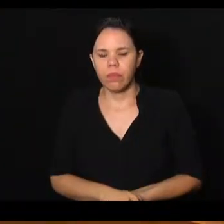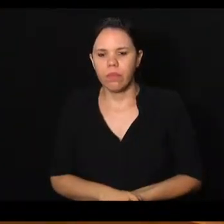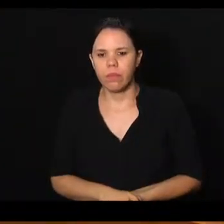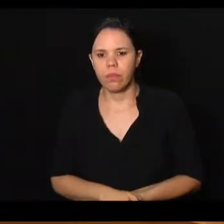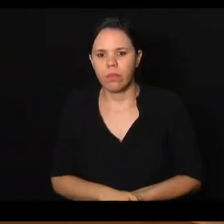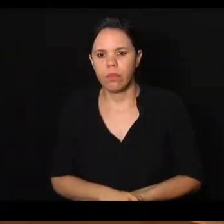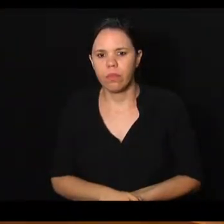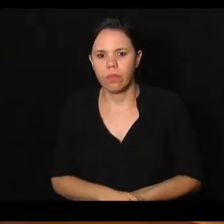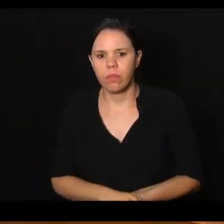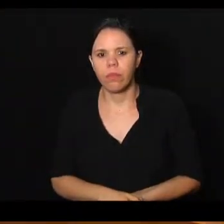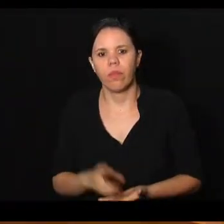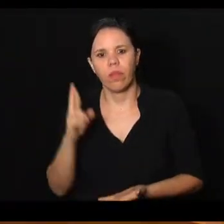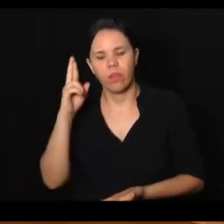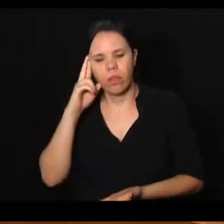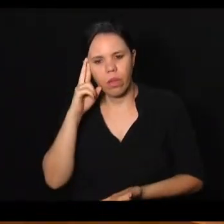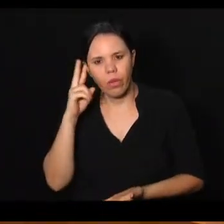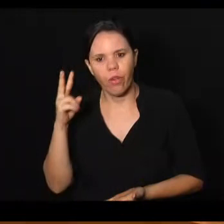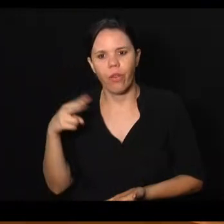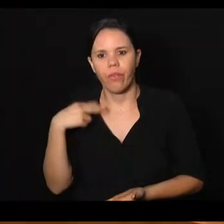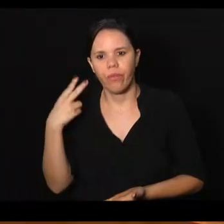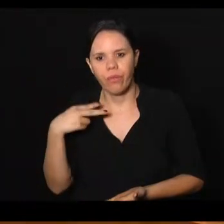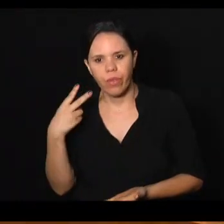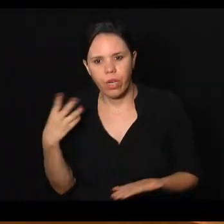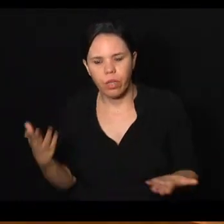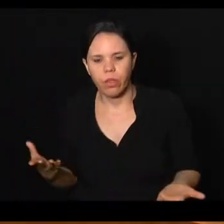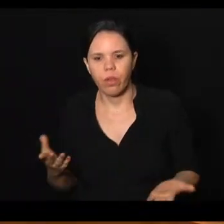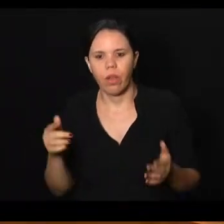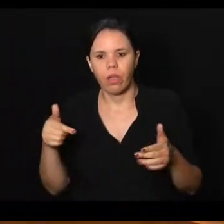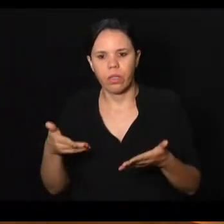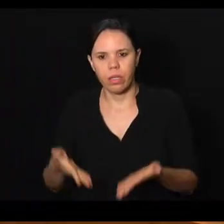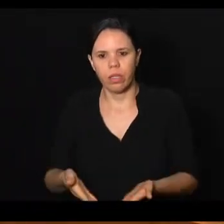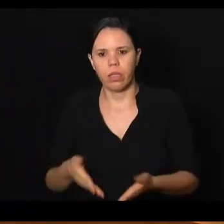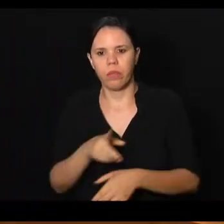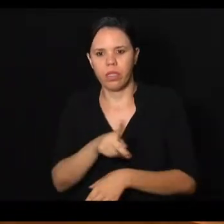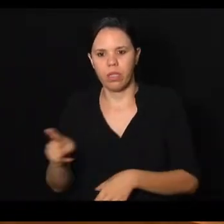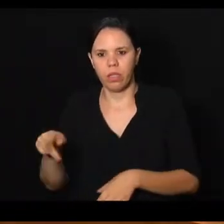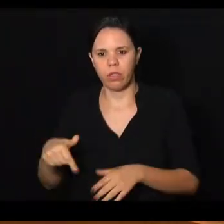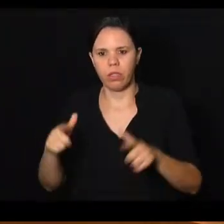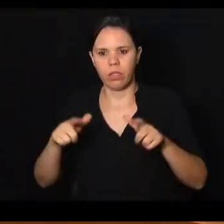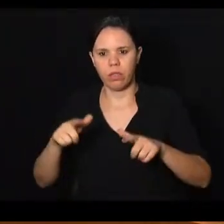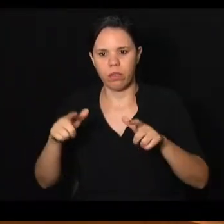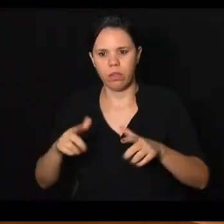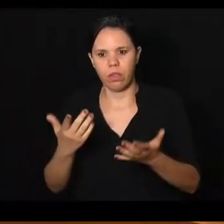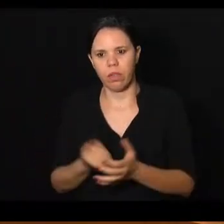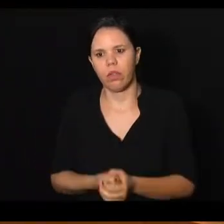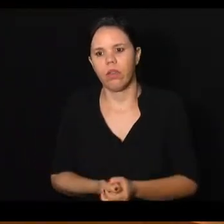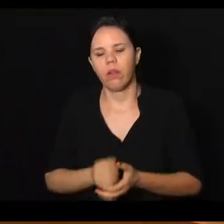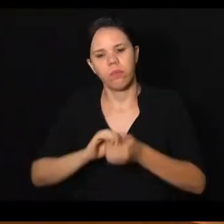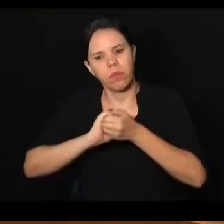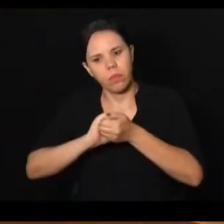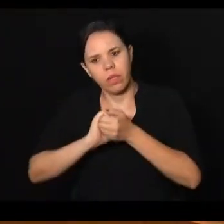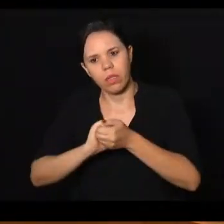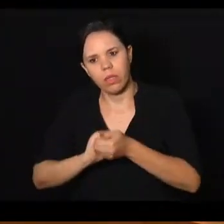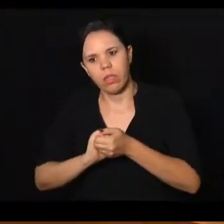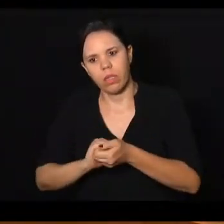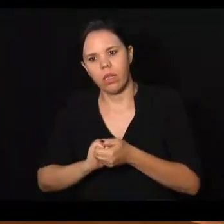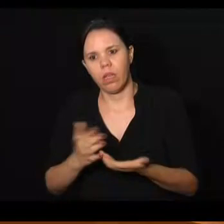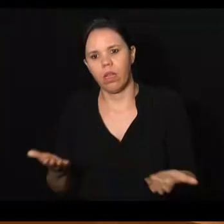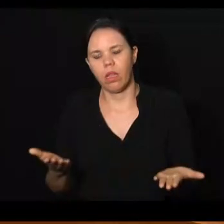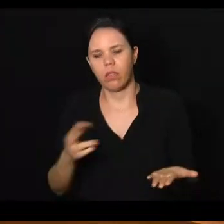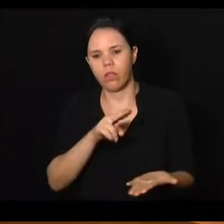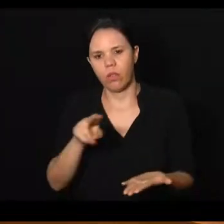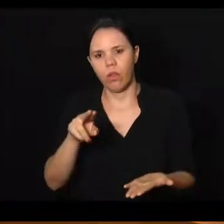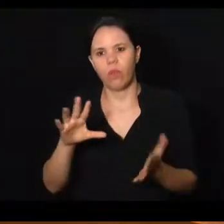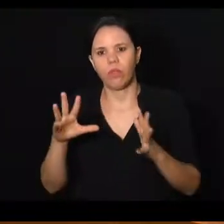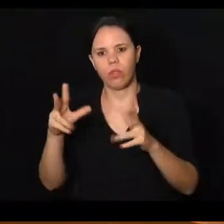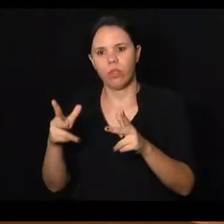Senhor vereador Bernardelli, presidente desta casa, eu quero cumprimentá-lo e, em seu nome, já cumprimentar